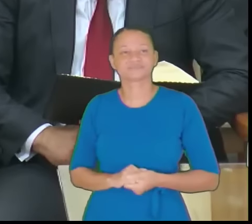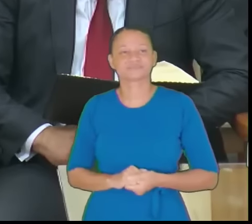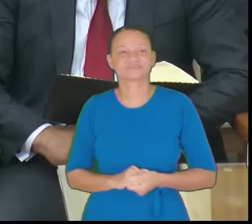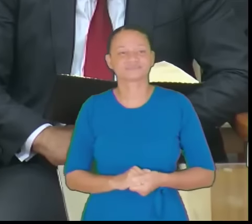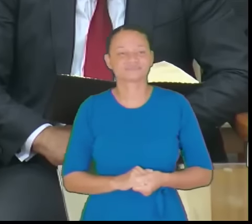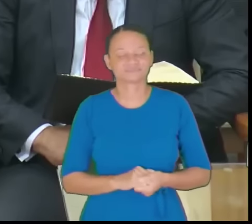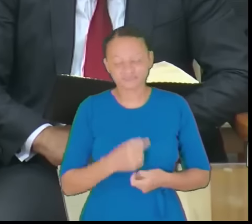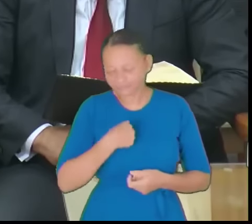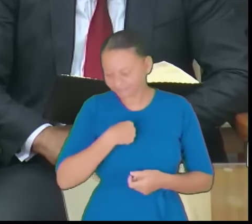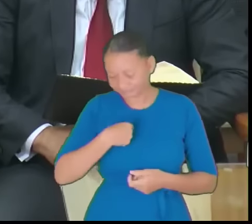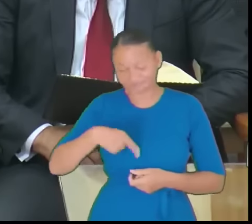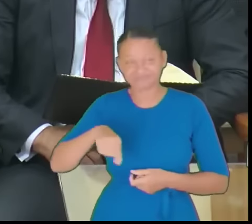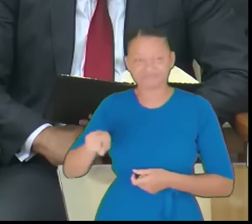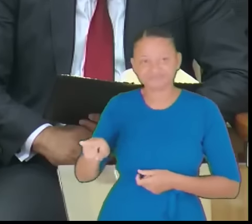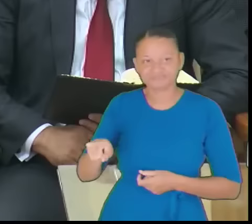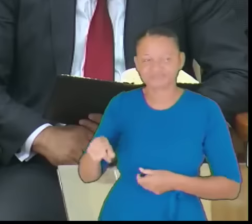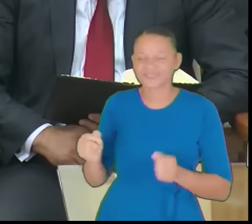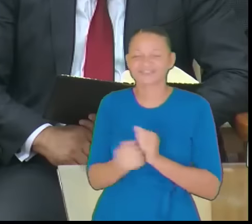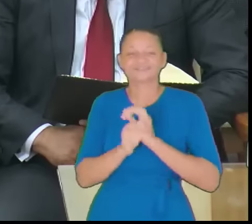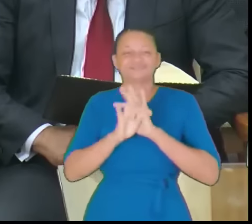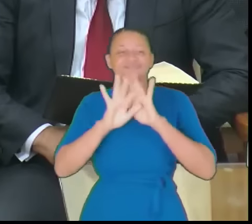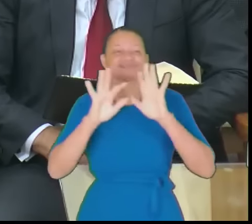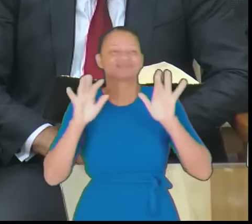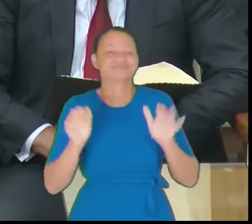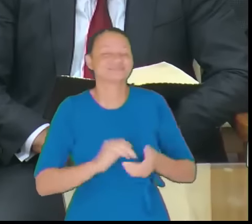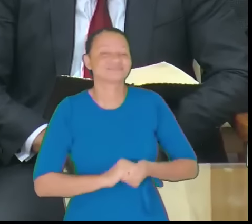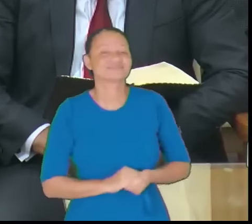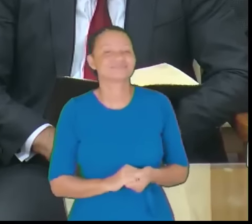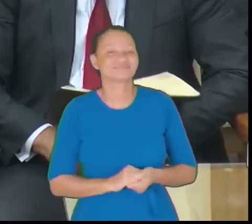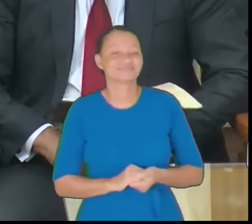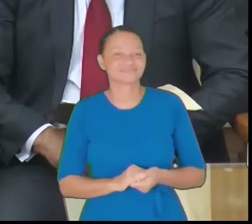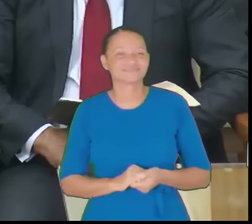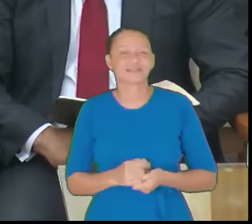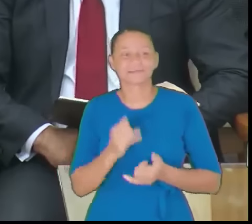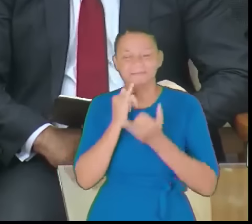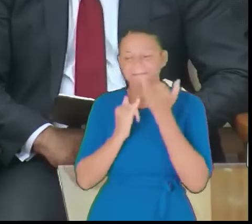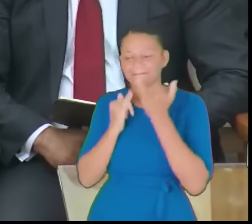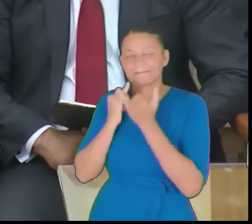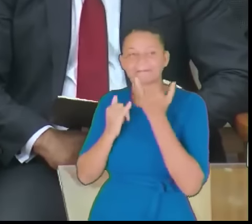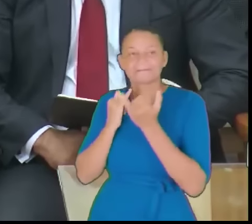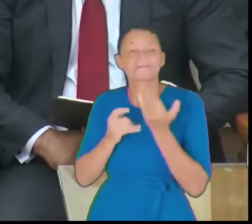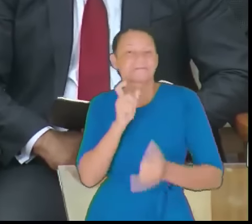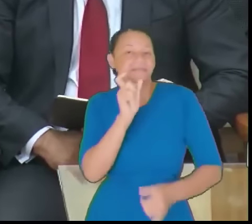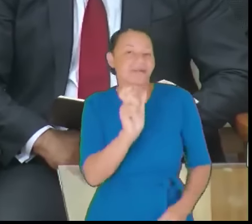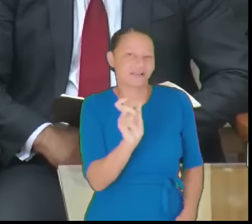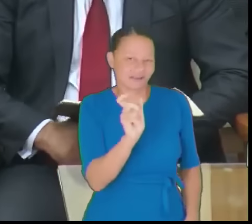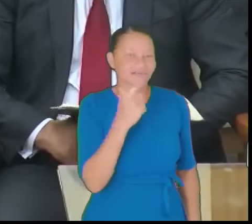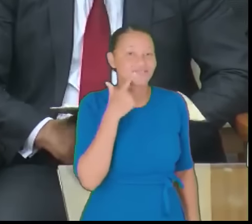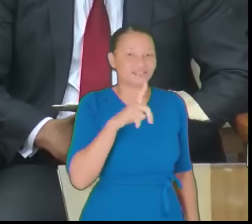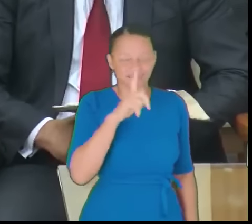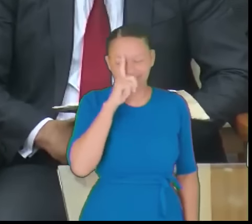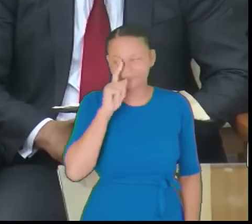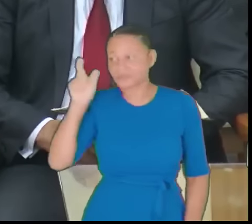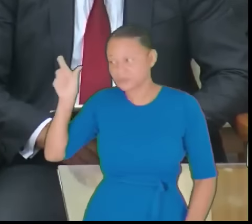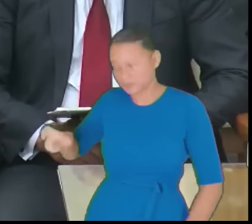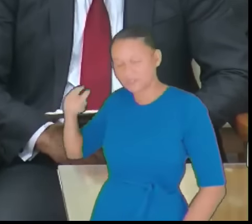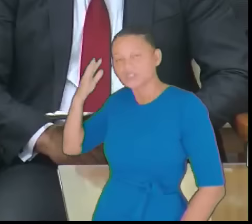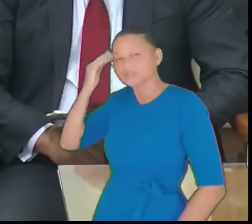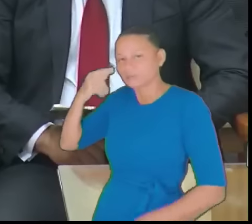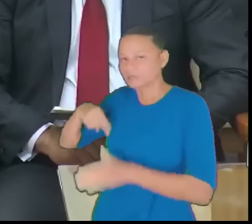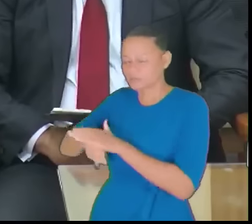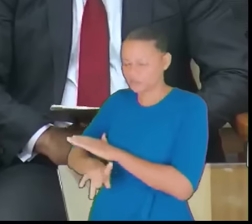fui, aí é glorioso demais, eu fui procurar. Ruga é muito parecida à palavra grega. Os irmãos que entendem de grego me disseram